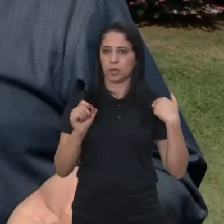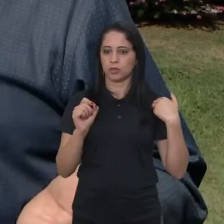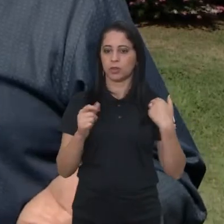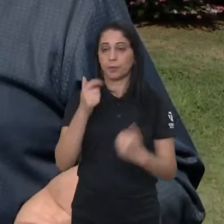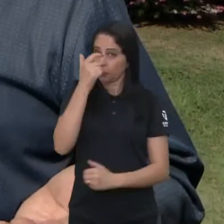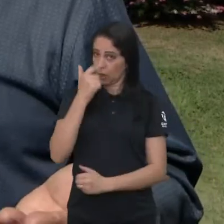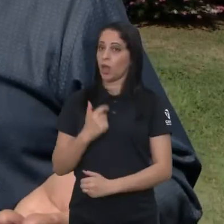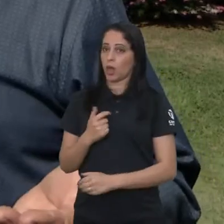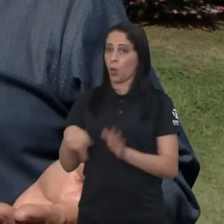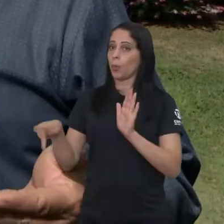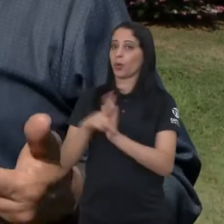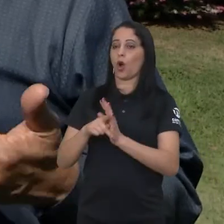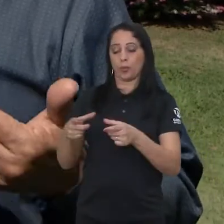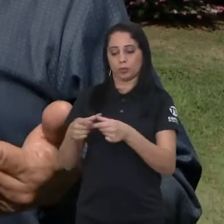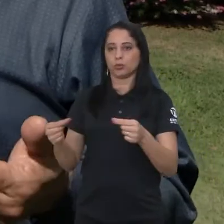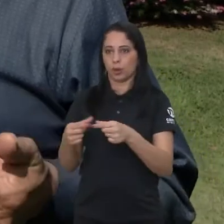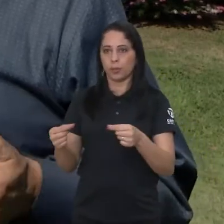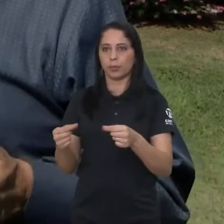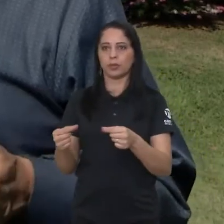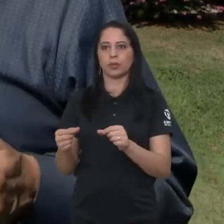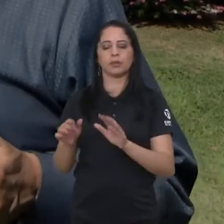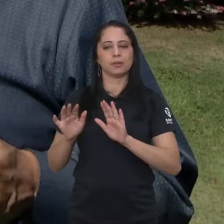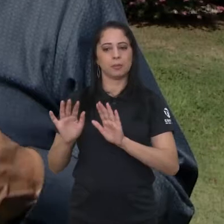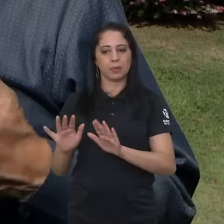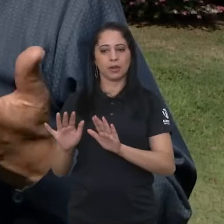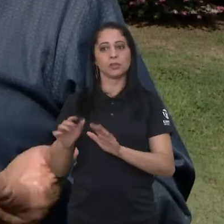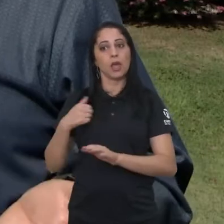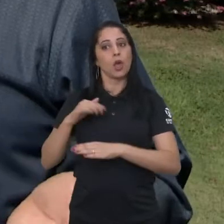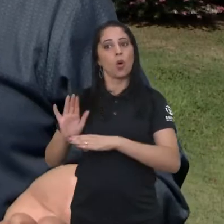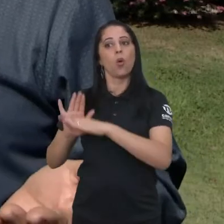sou da colônia japonesa, né? Então eu